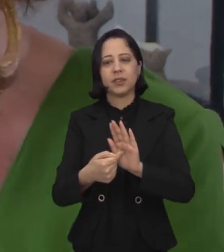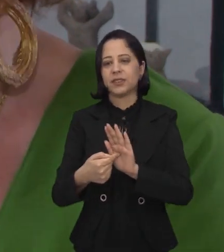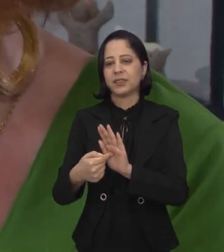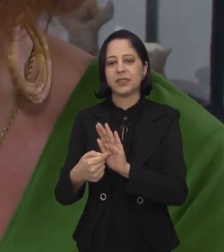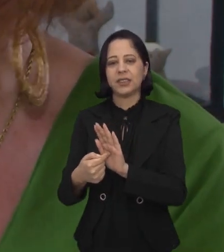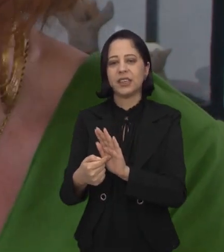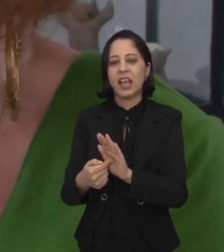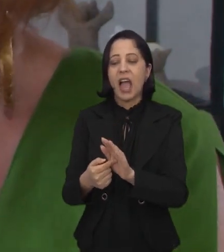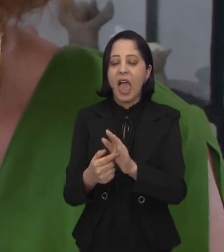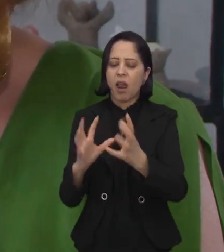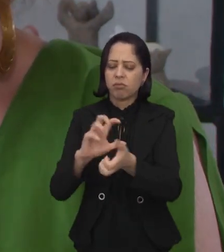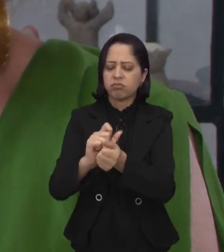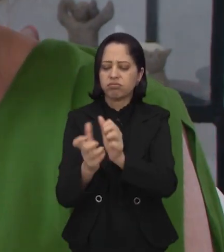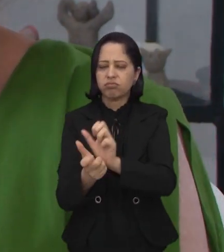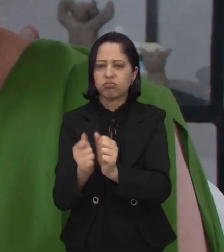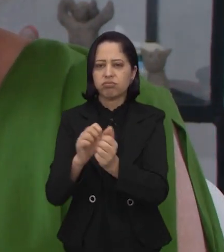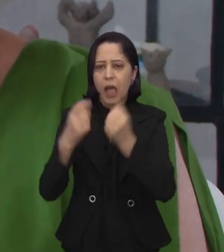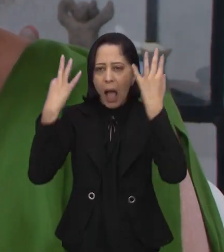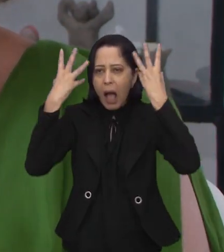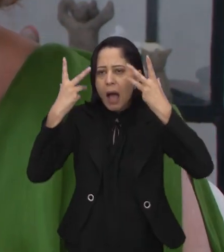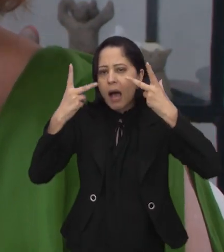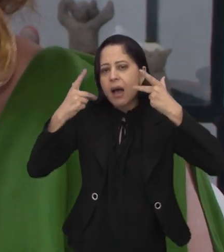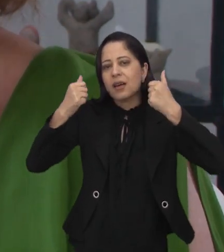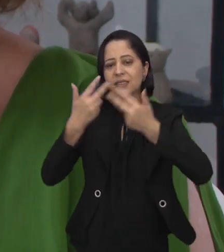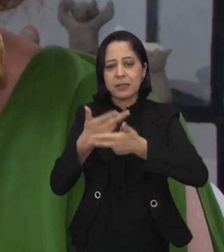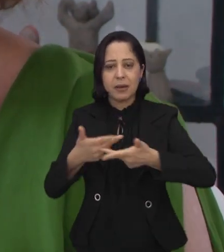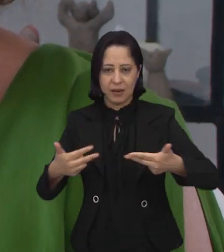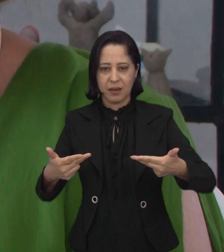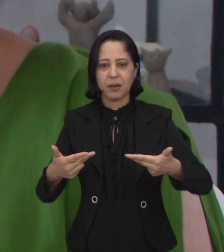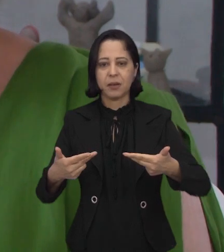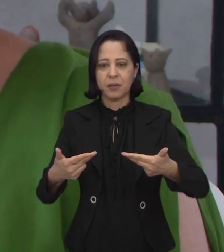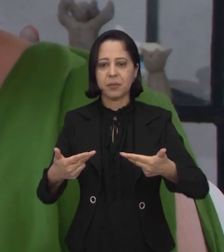arte figureira, tem